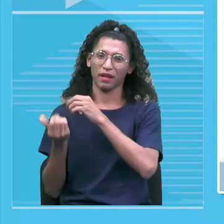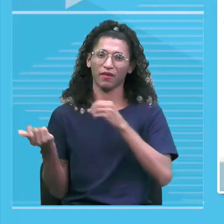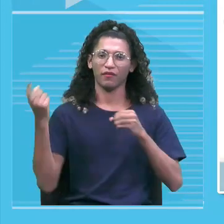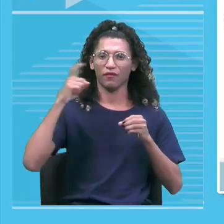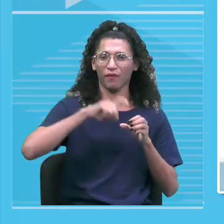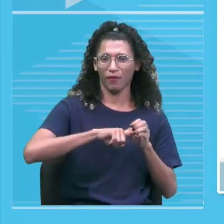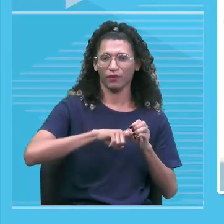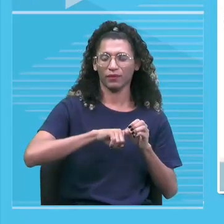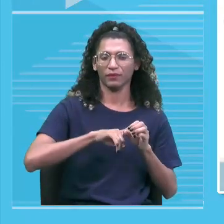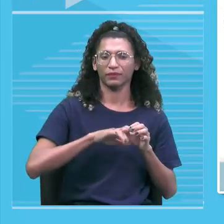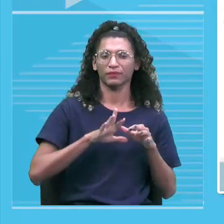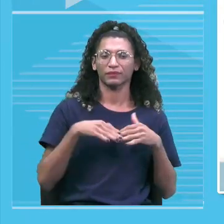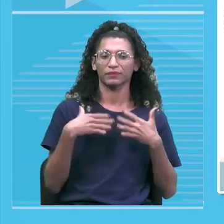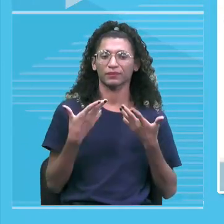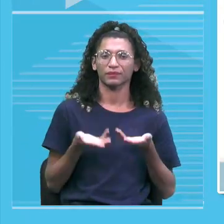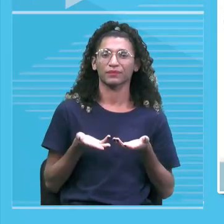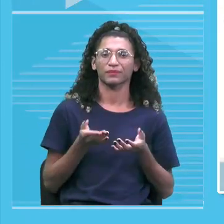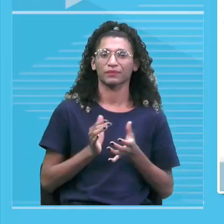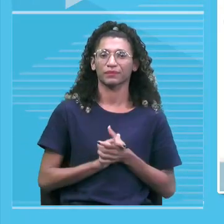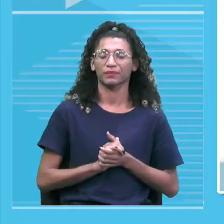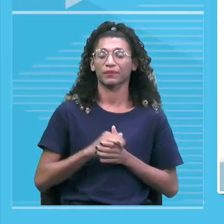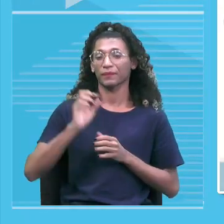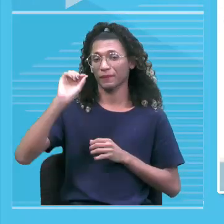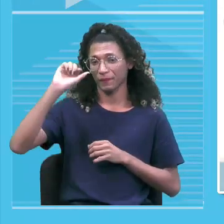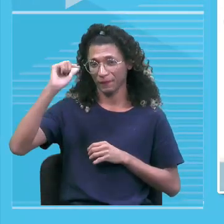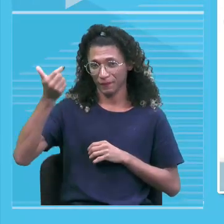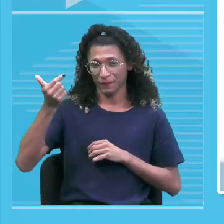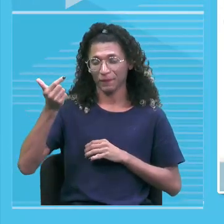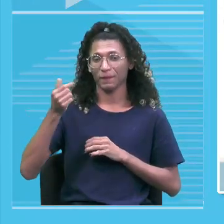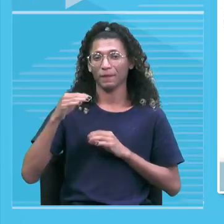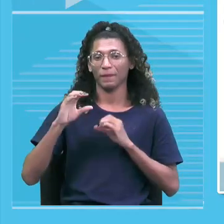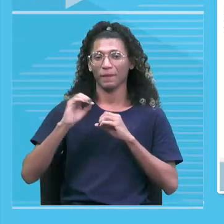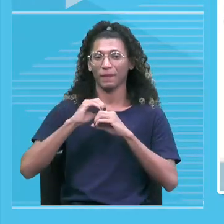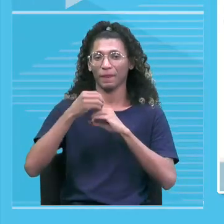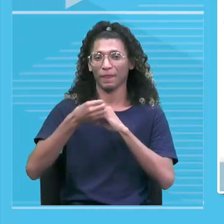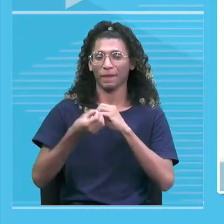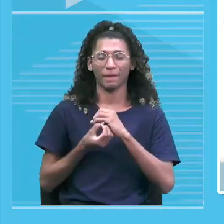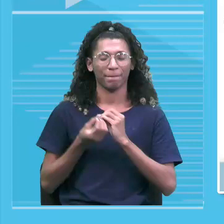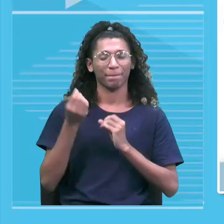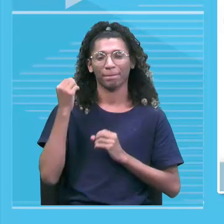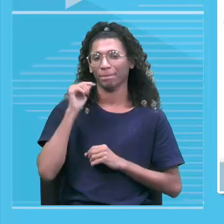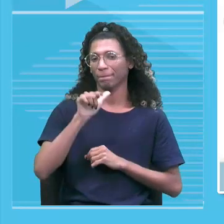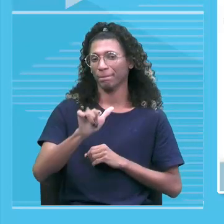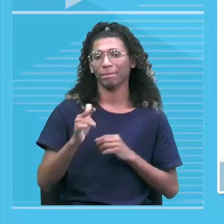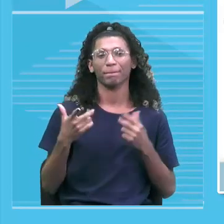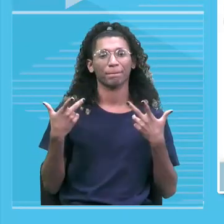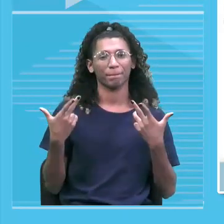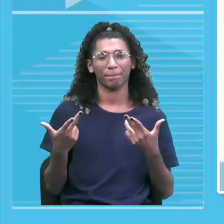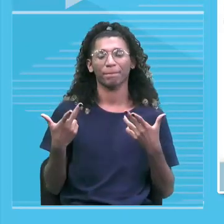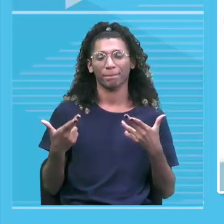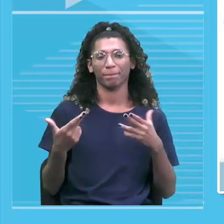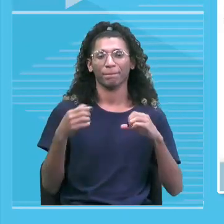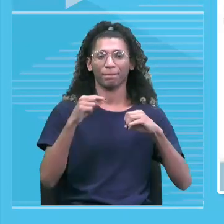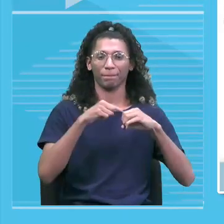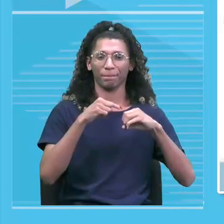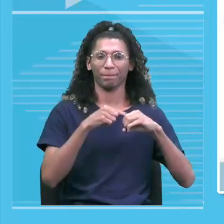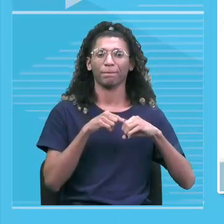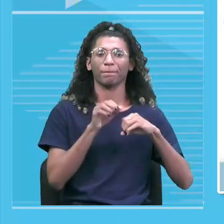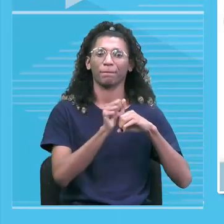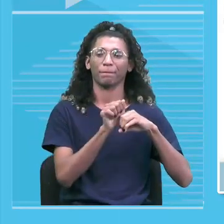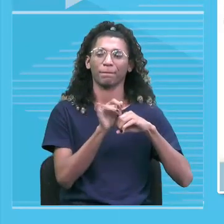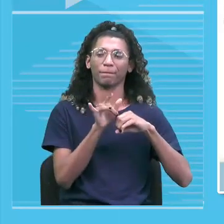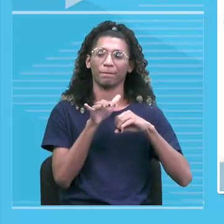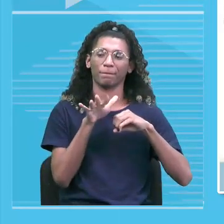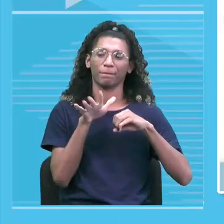origem a partícula seguinte é que vai fazer o mesmo movimento transmitir para